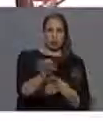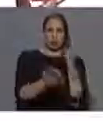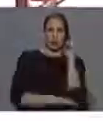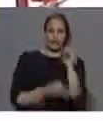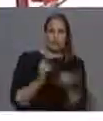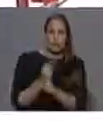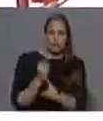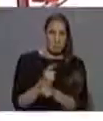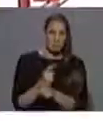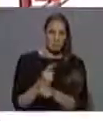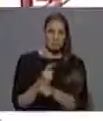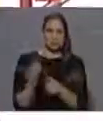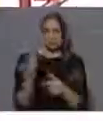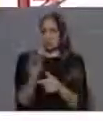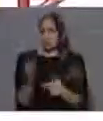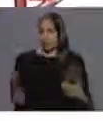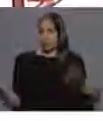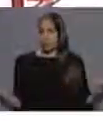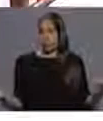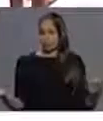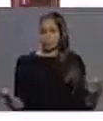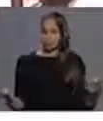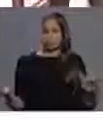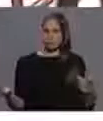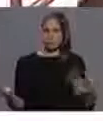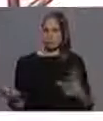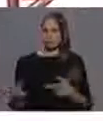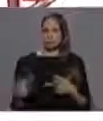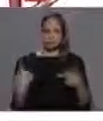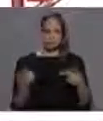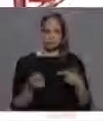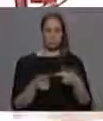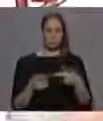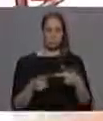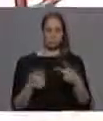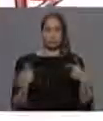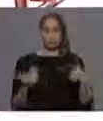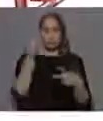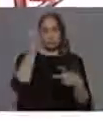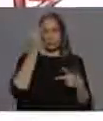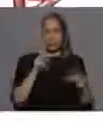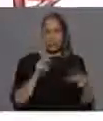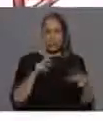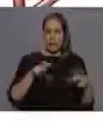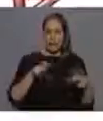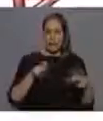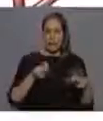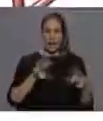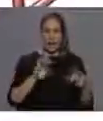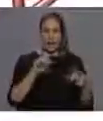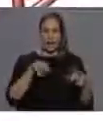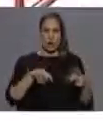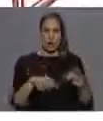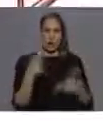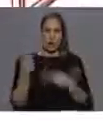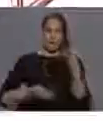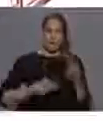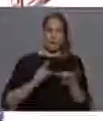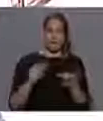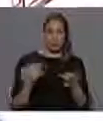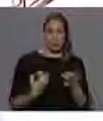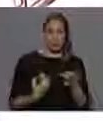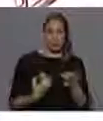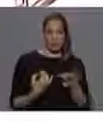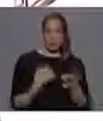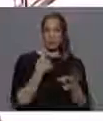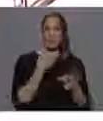freguesia. Este é um exemplo a juntar, por exemplo, aos dados da ANACOM na avaliação que fez e que